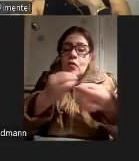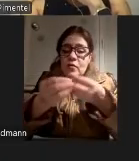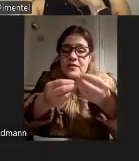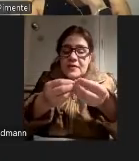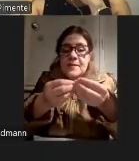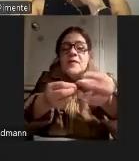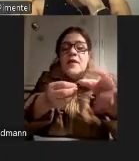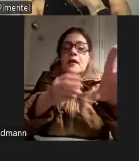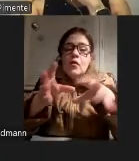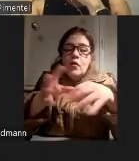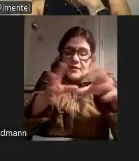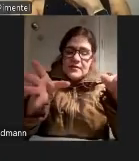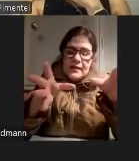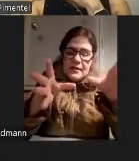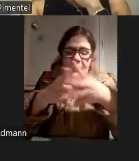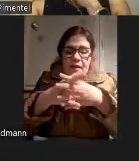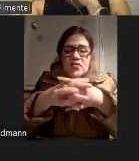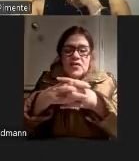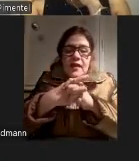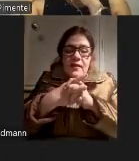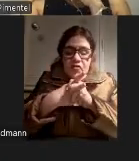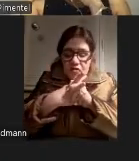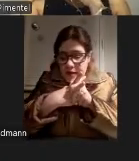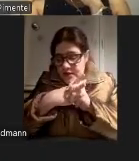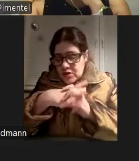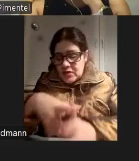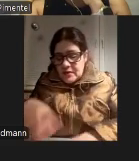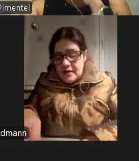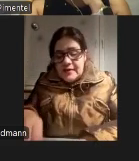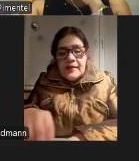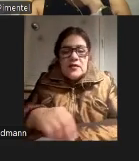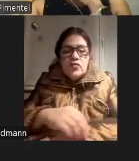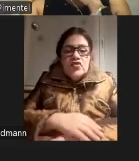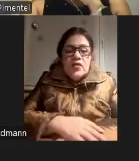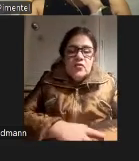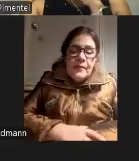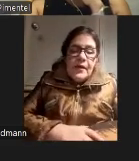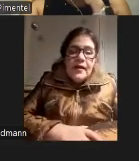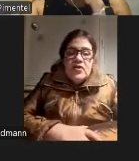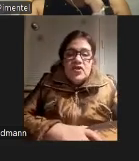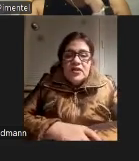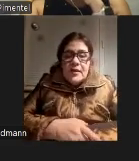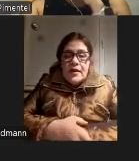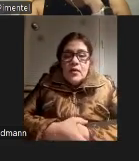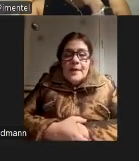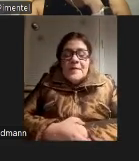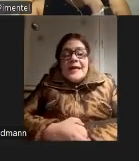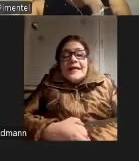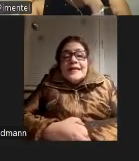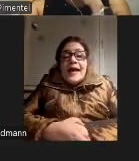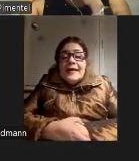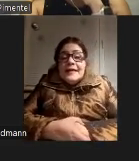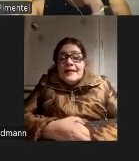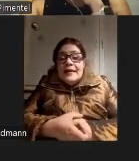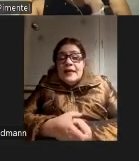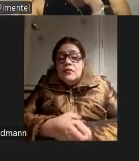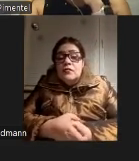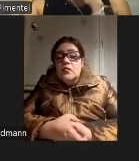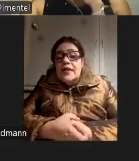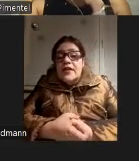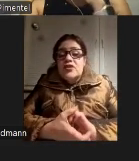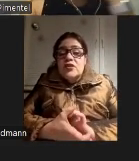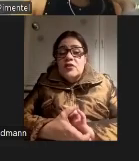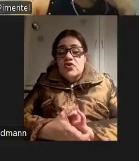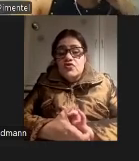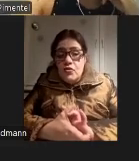isso sim, com esses equipamentos que temos, né, essas possibilidades cirúrgicas ou de aparelhos, a gente melhora. E aí tem